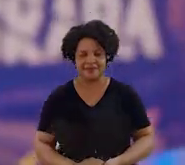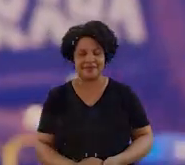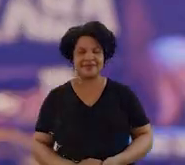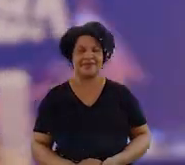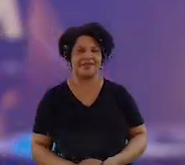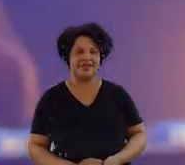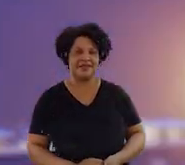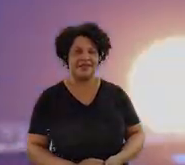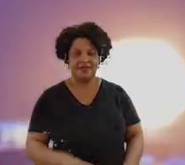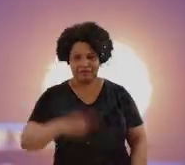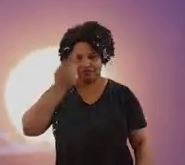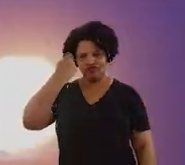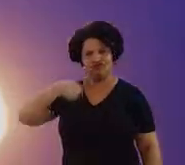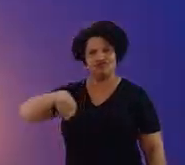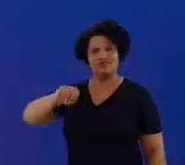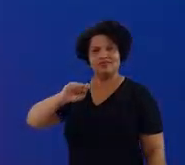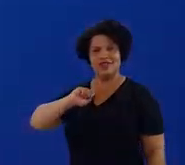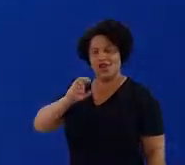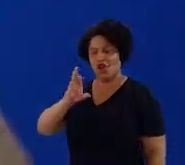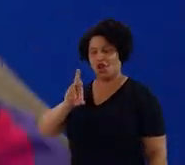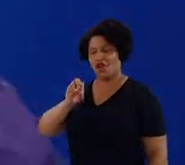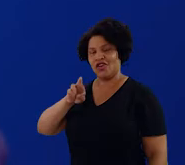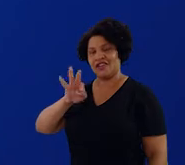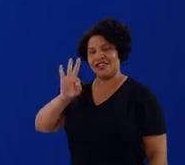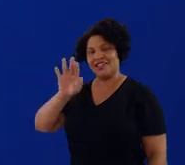A cronista do morro tá na casa, tá ligado?